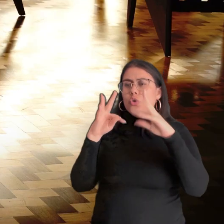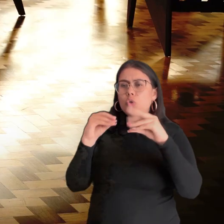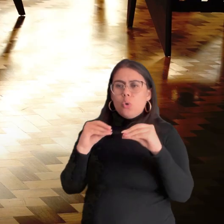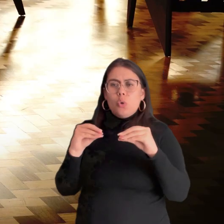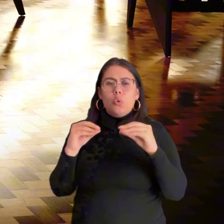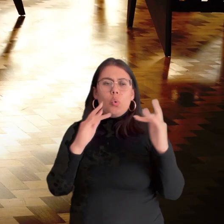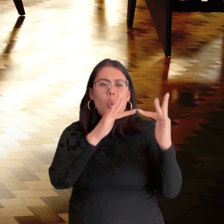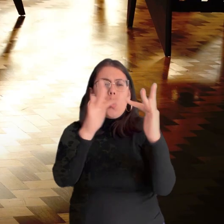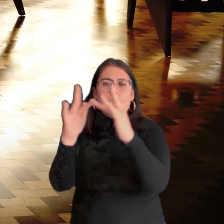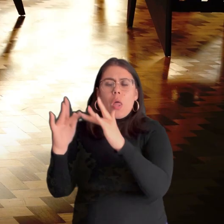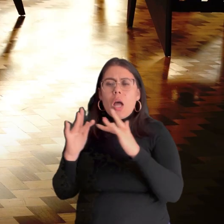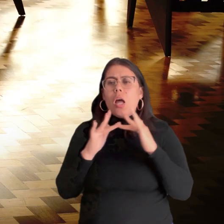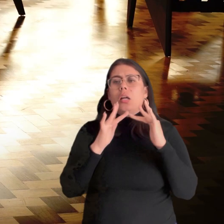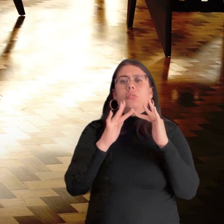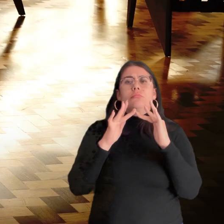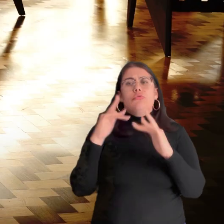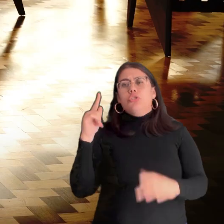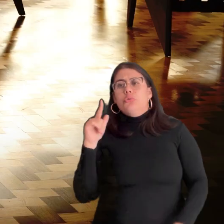como